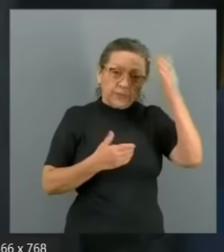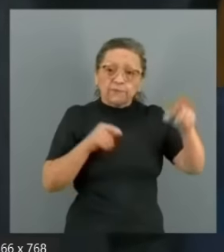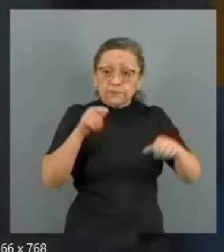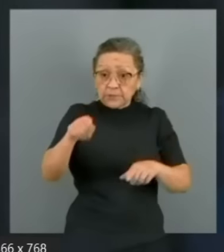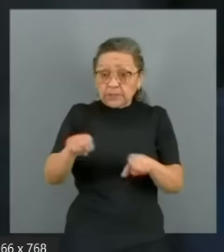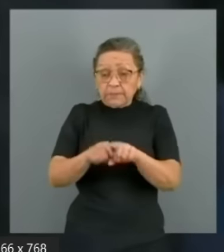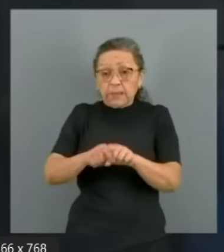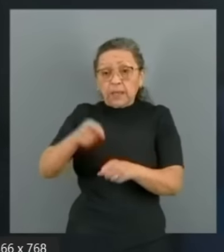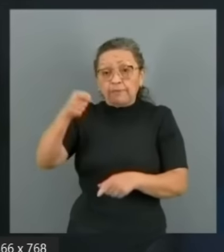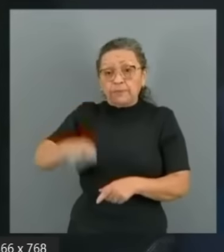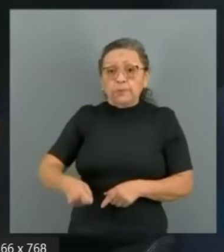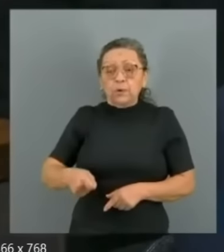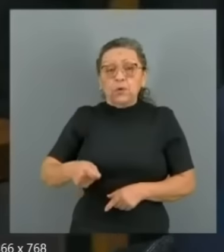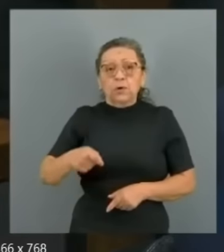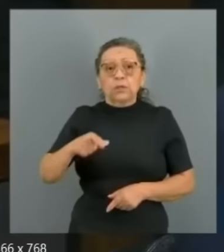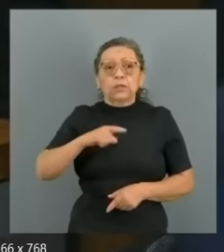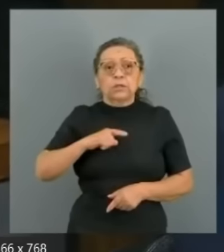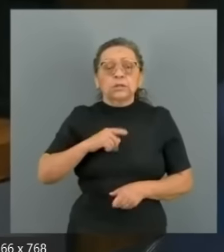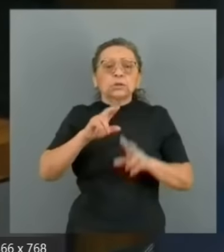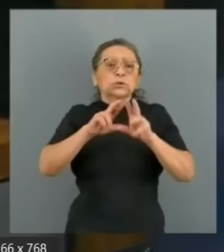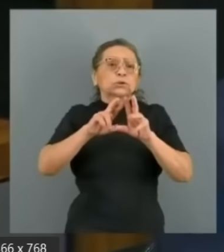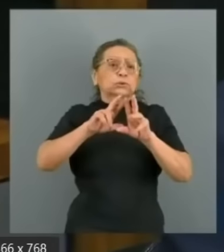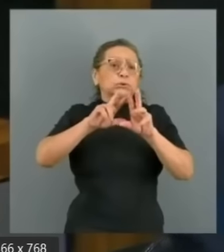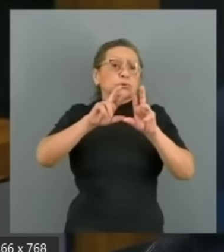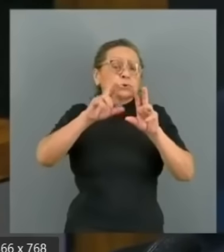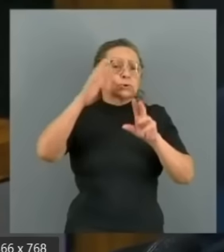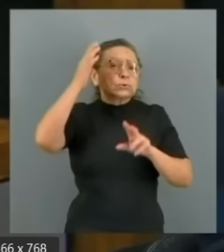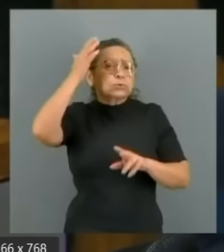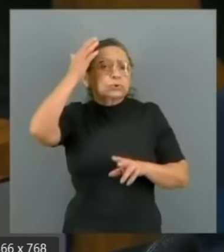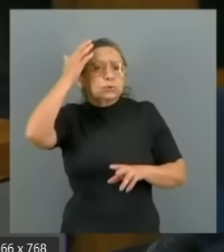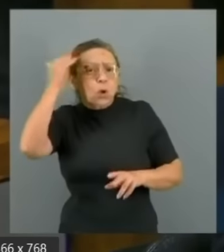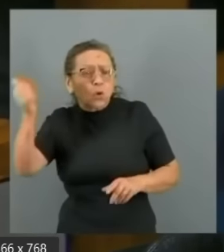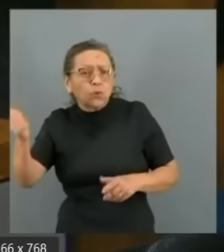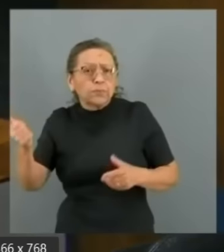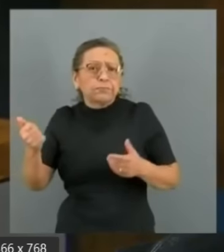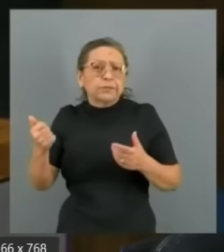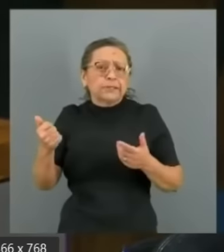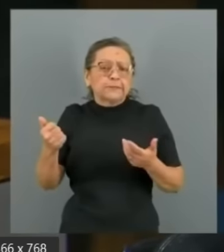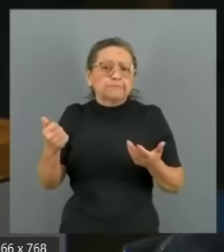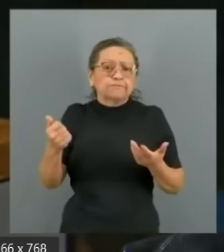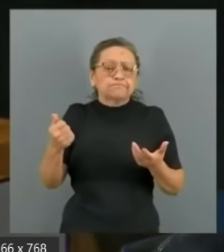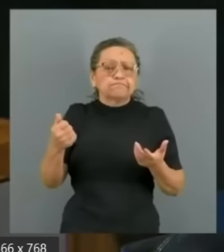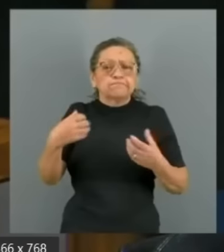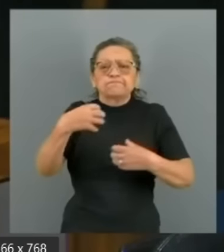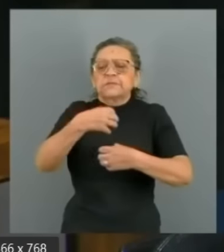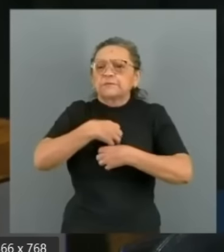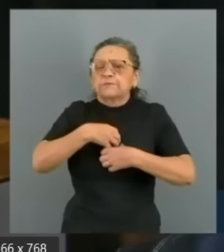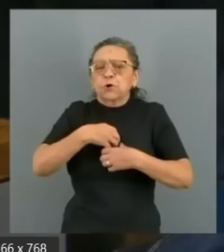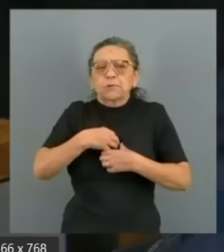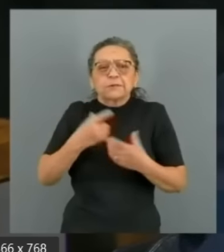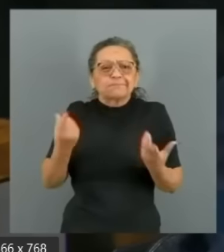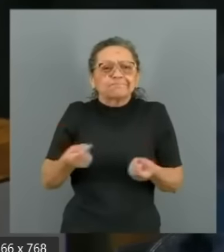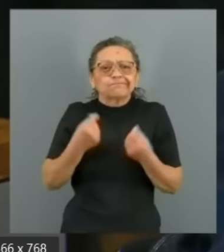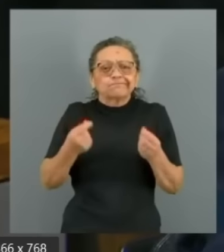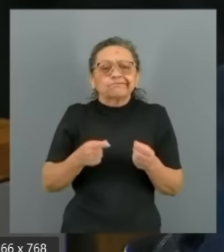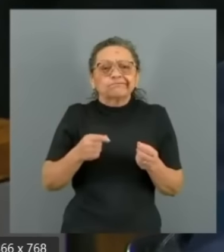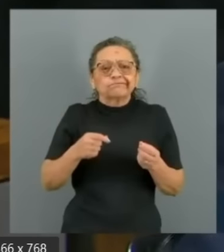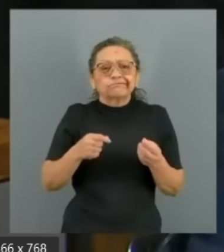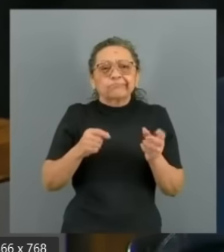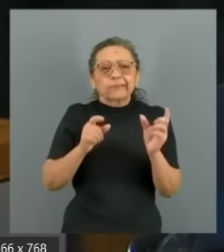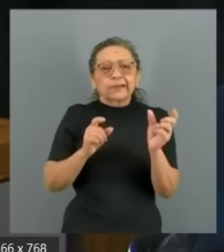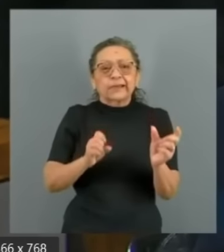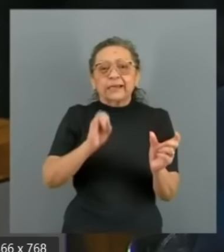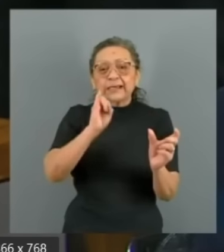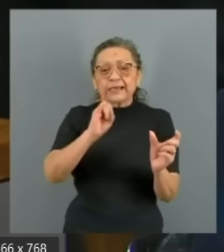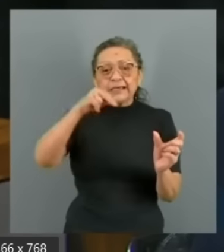aqui que de forma incipiente foi a palavra que Vossa Senhoria usou, de que haviam